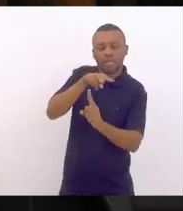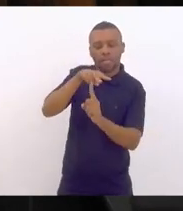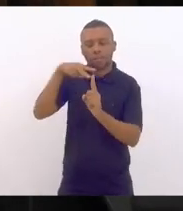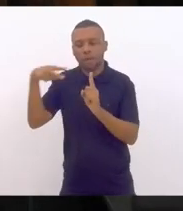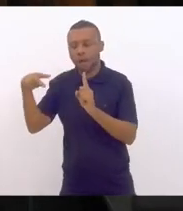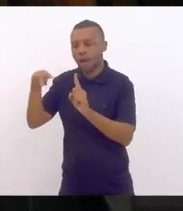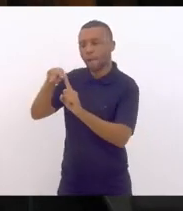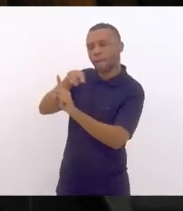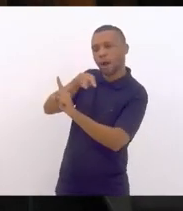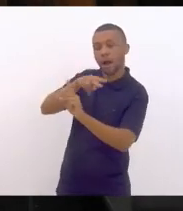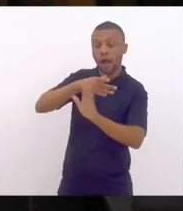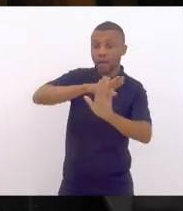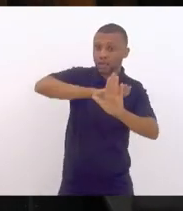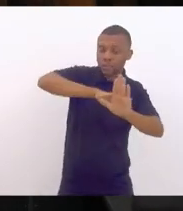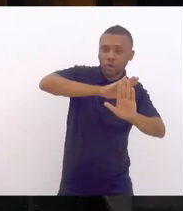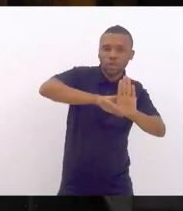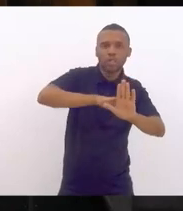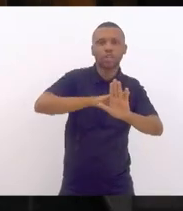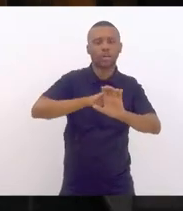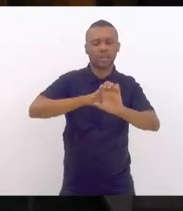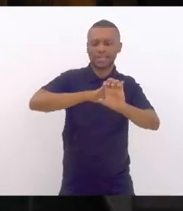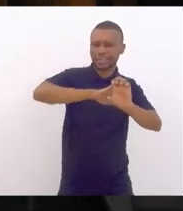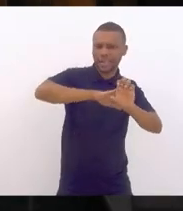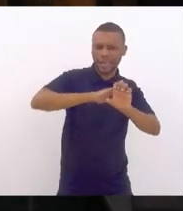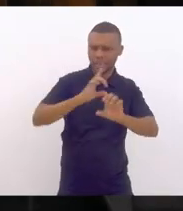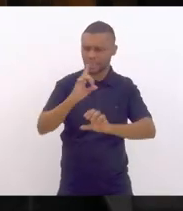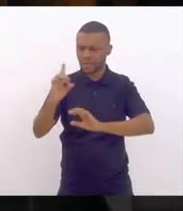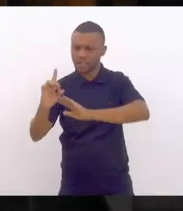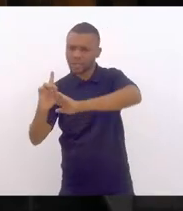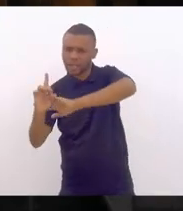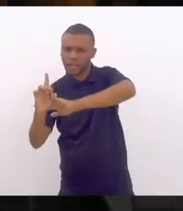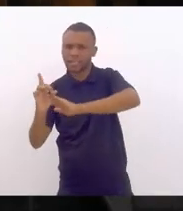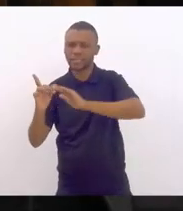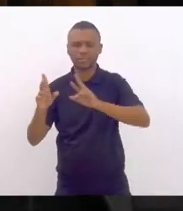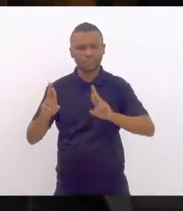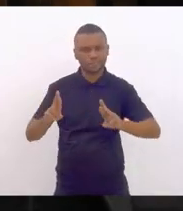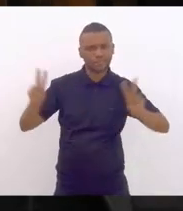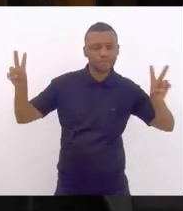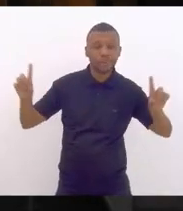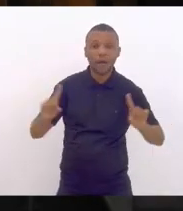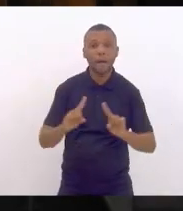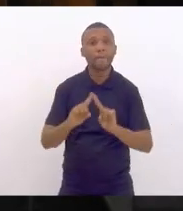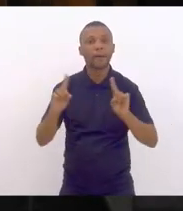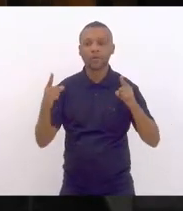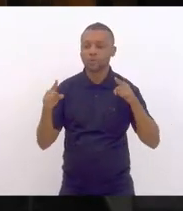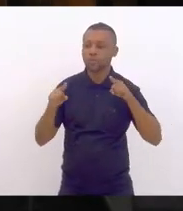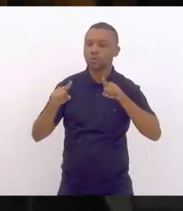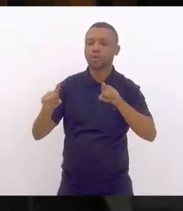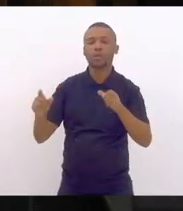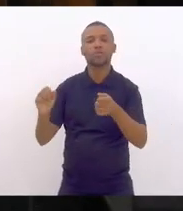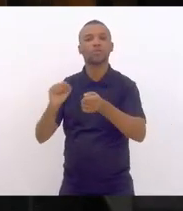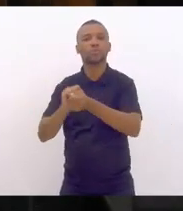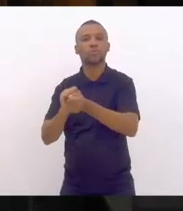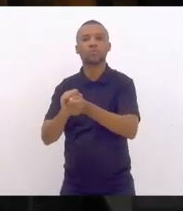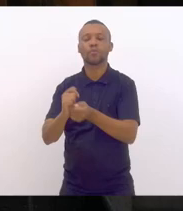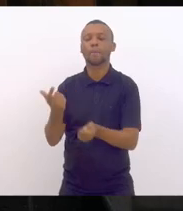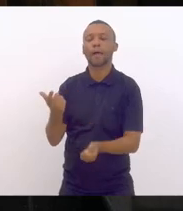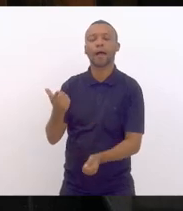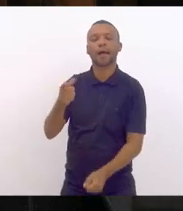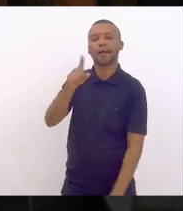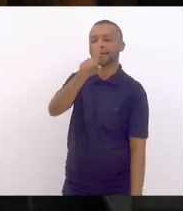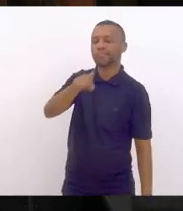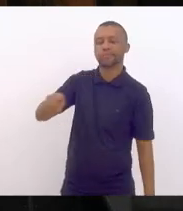tão distintas mas tiveram Unidos para extinguir uma